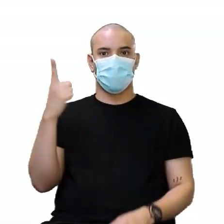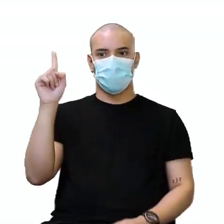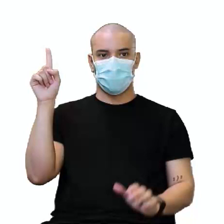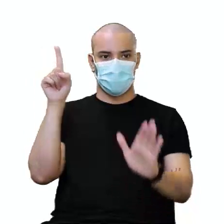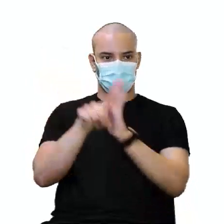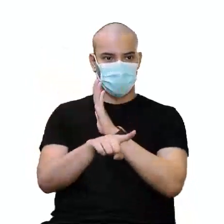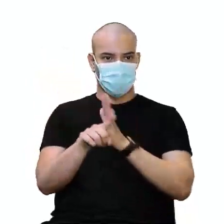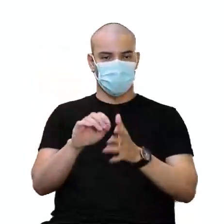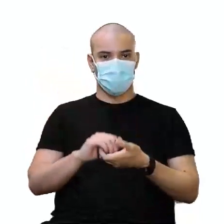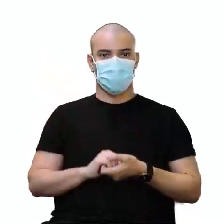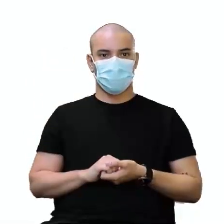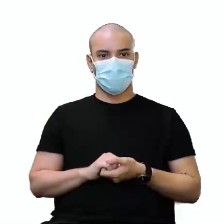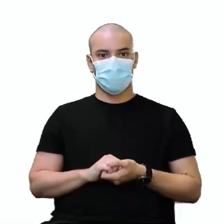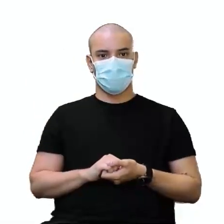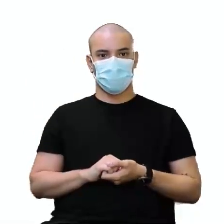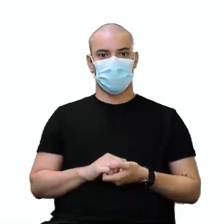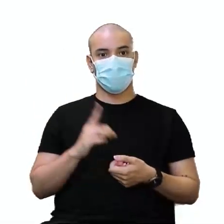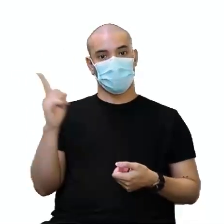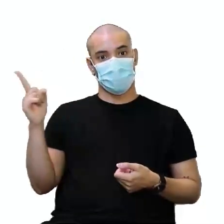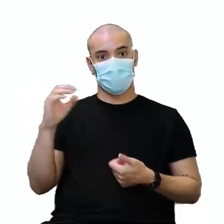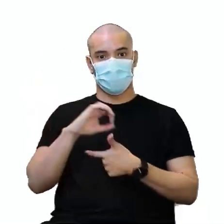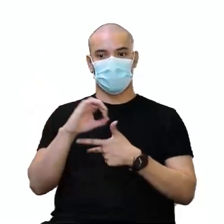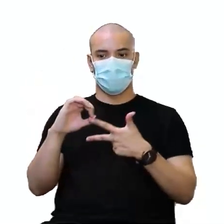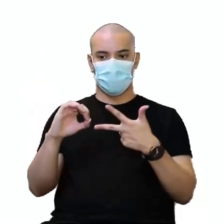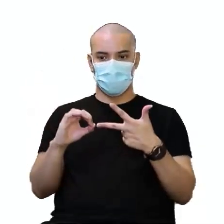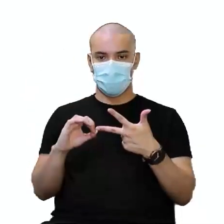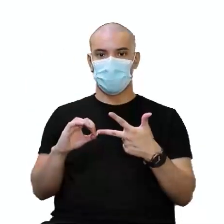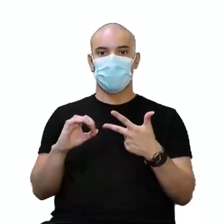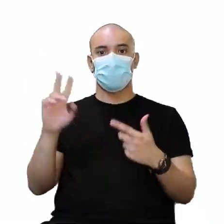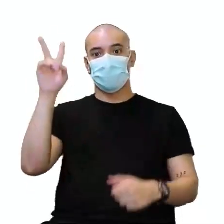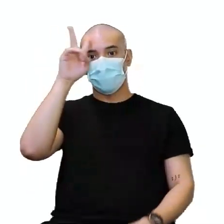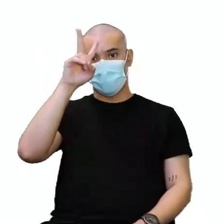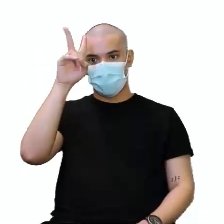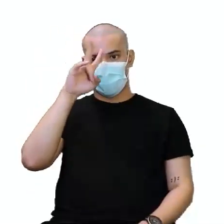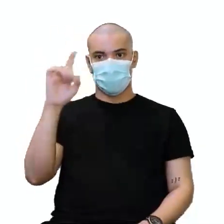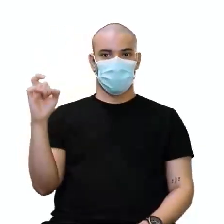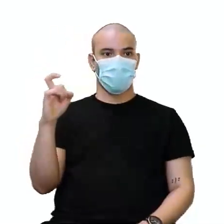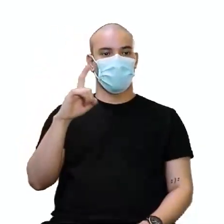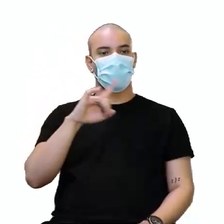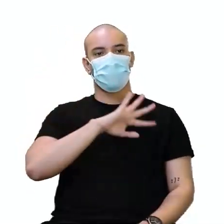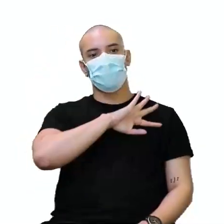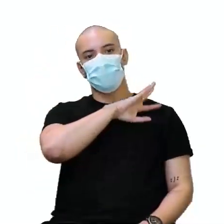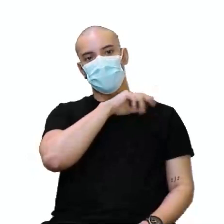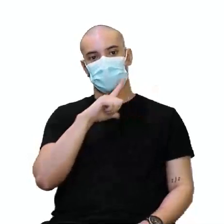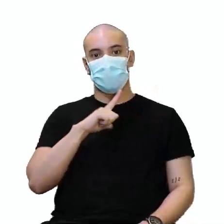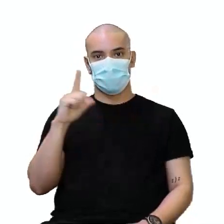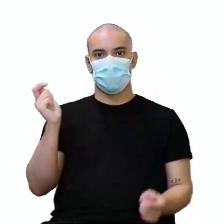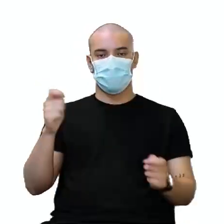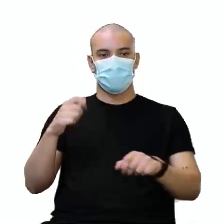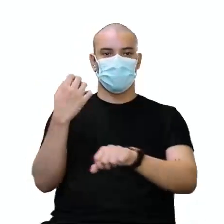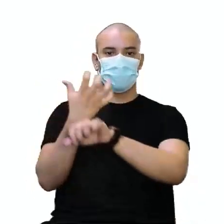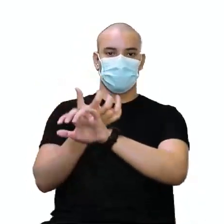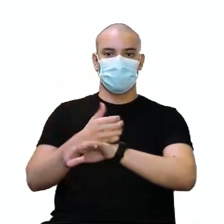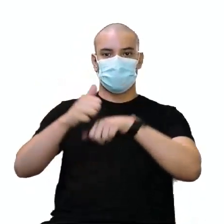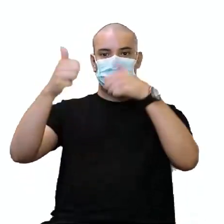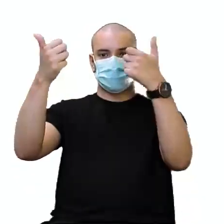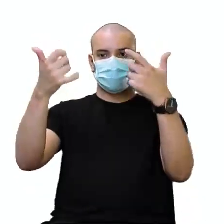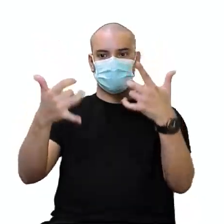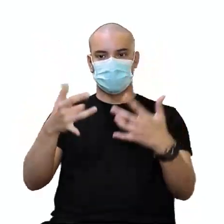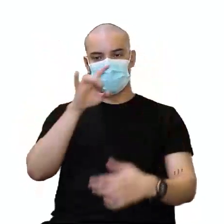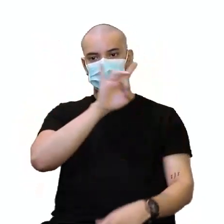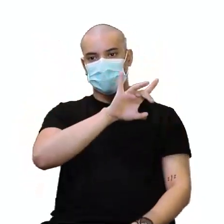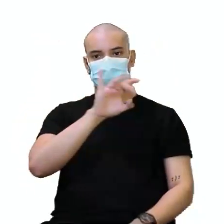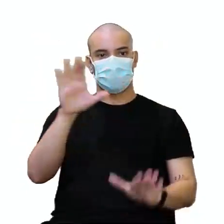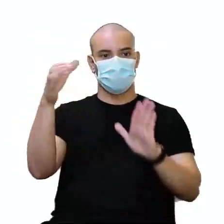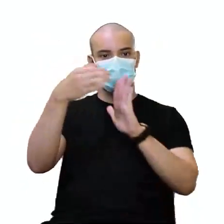última questão. Olha lá. A história evolutiva dos animais vertebrados descreve a adaptação de